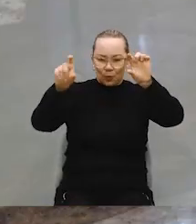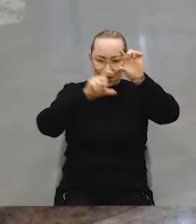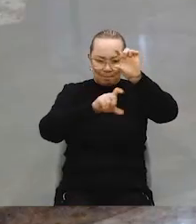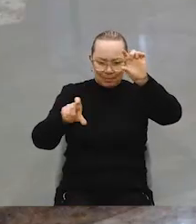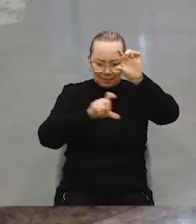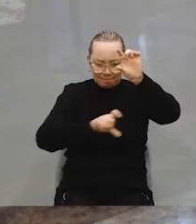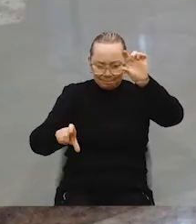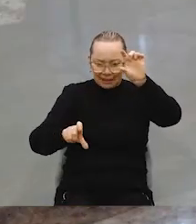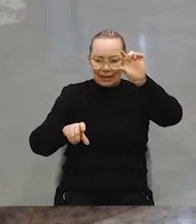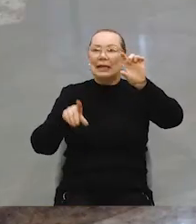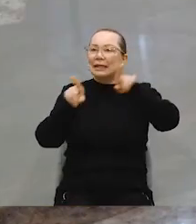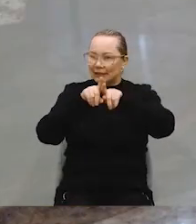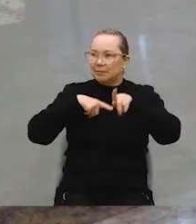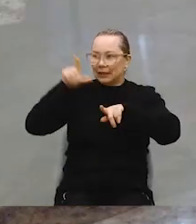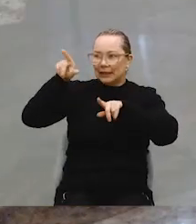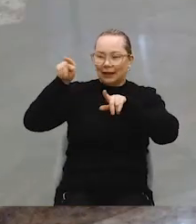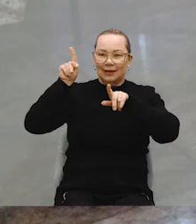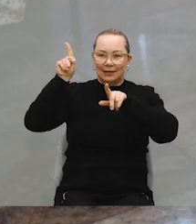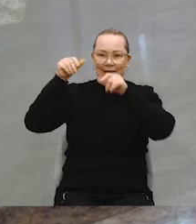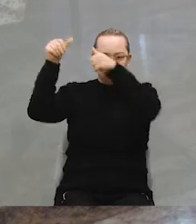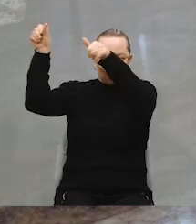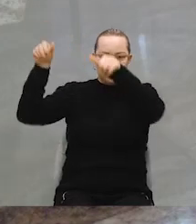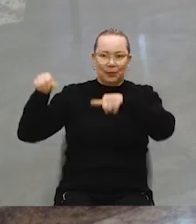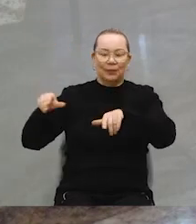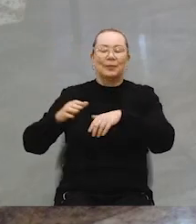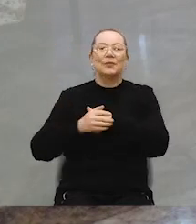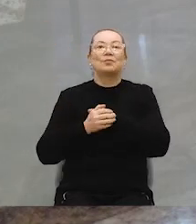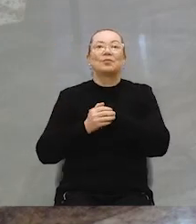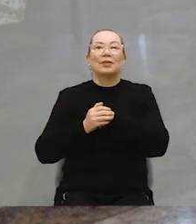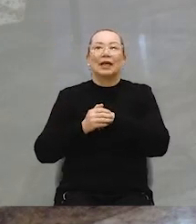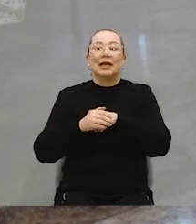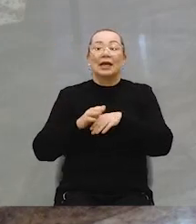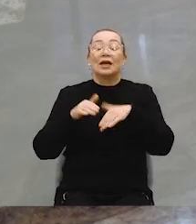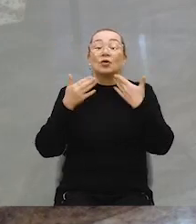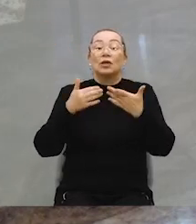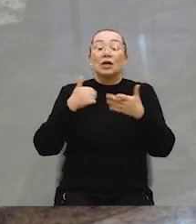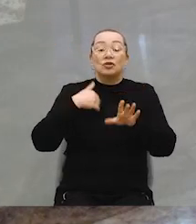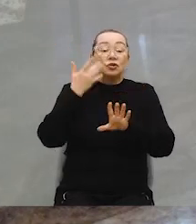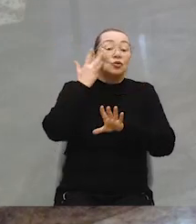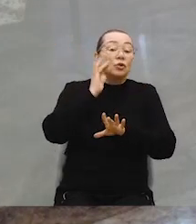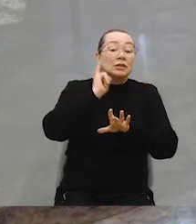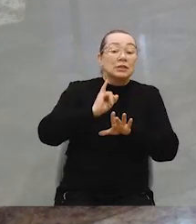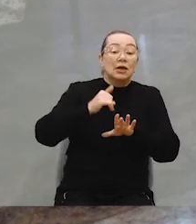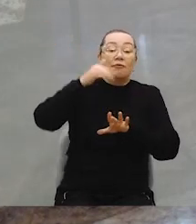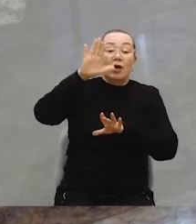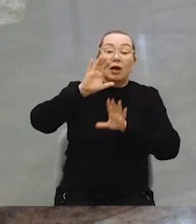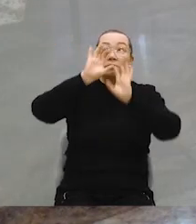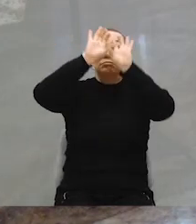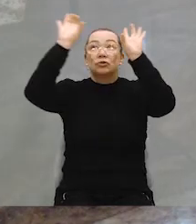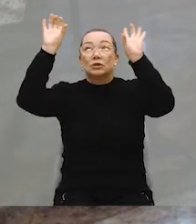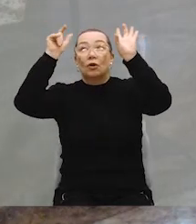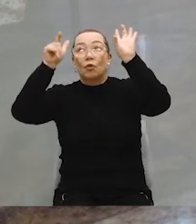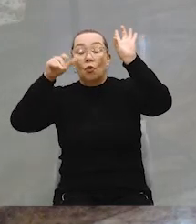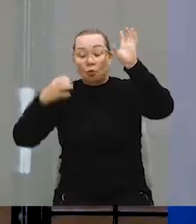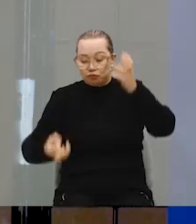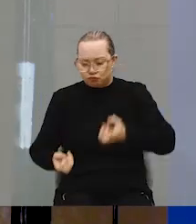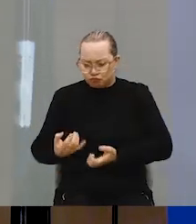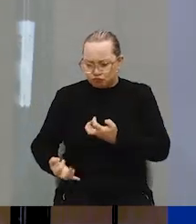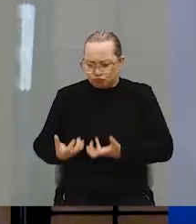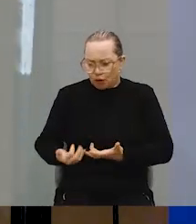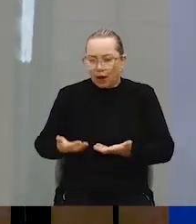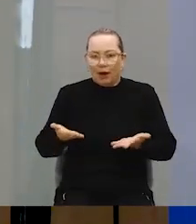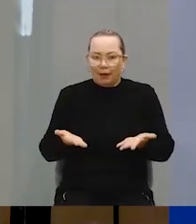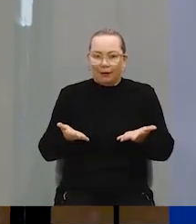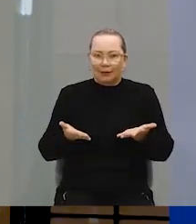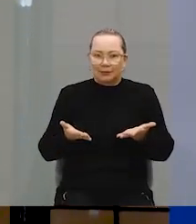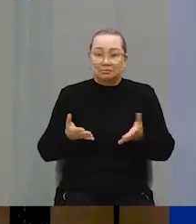fez, que está aqui na exposição, quando ela fala de a gente não sabe se vai para o céu ou para o inferno. Né?